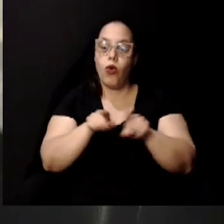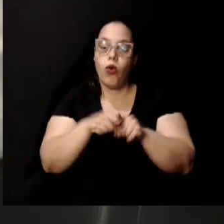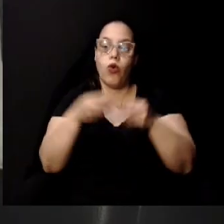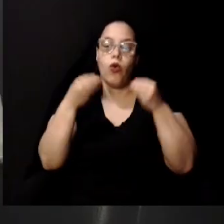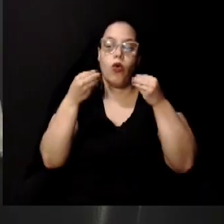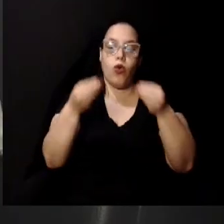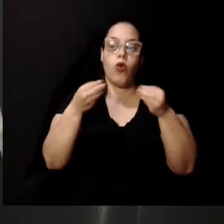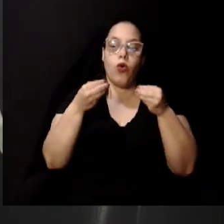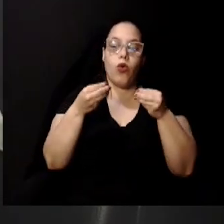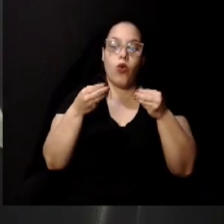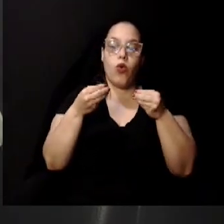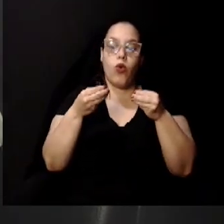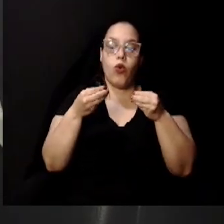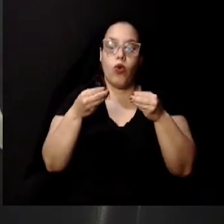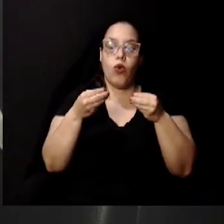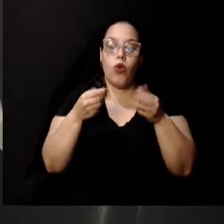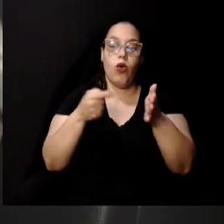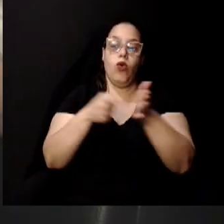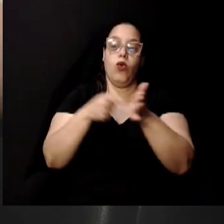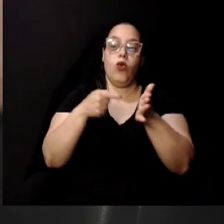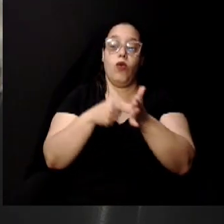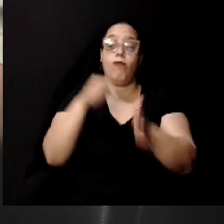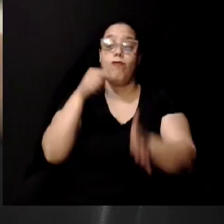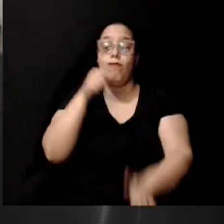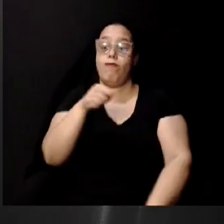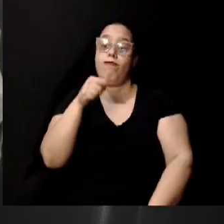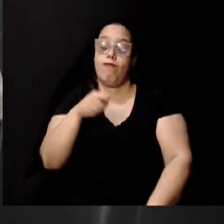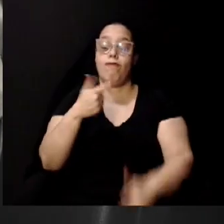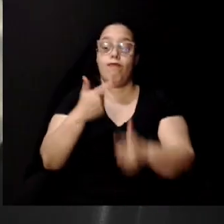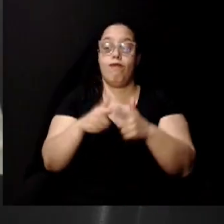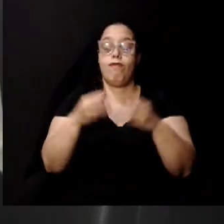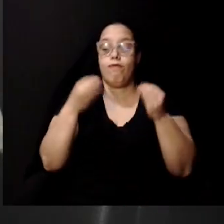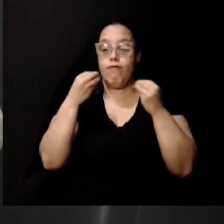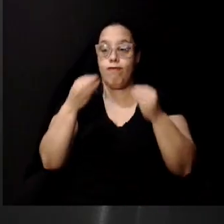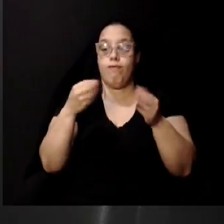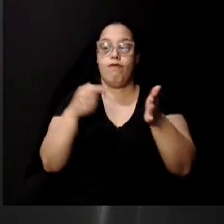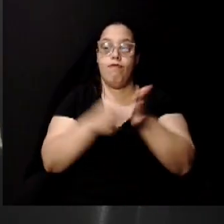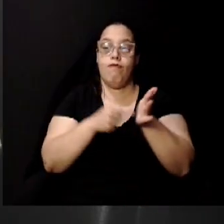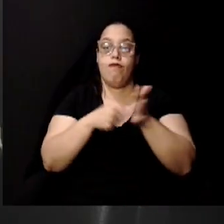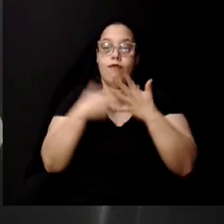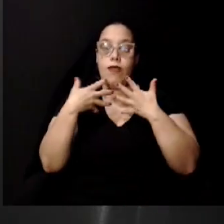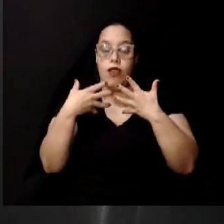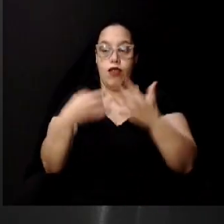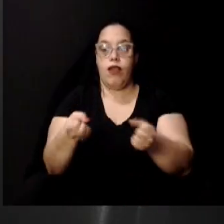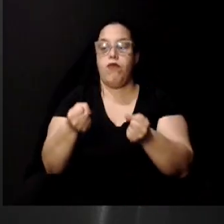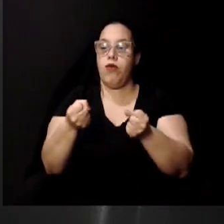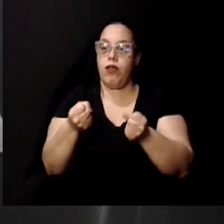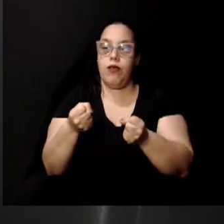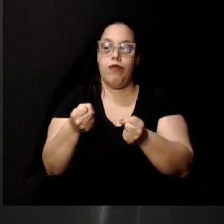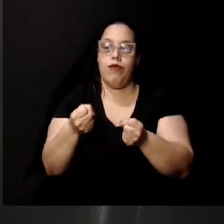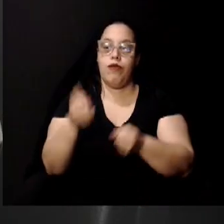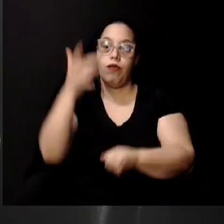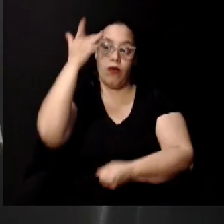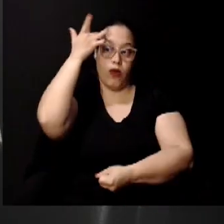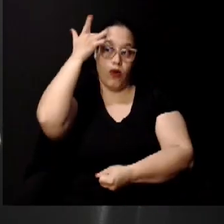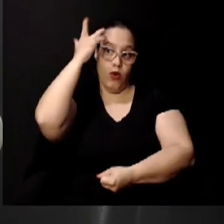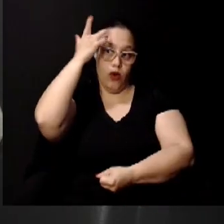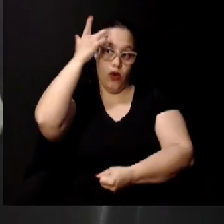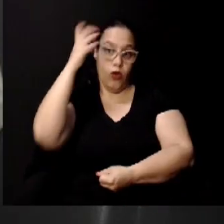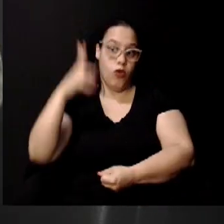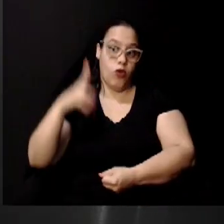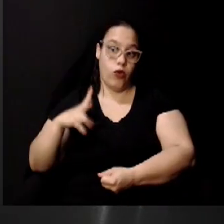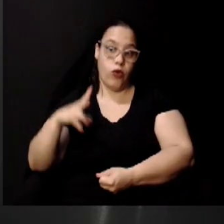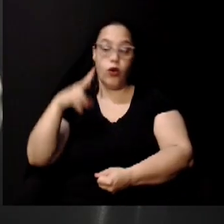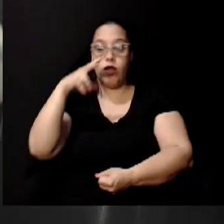essa denúncia, né? Como é que essa denúncia é recebida? Por isso que eu acho que o fortalecimento